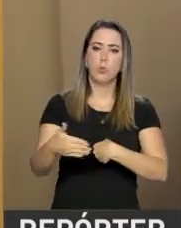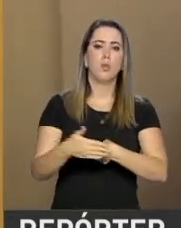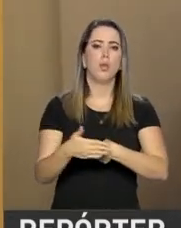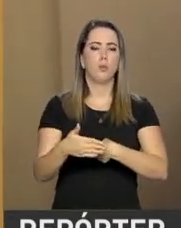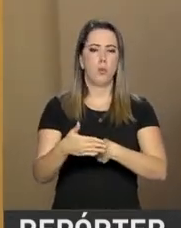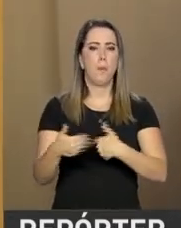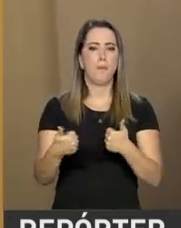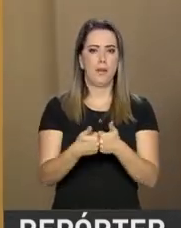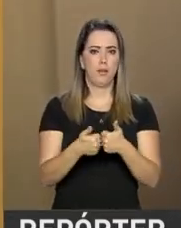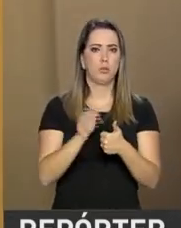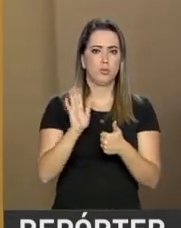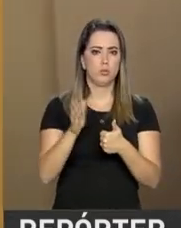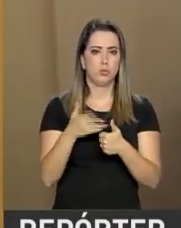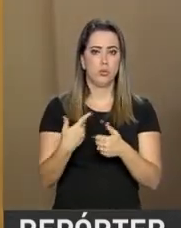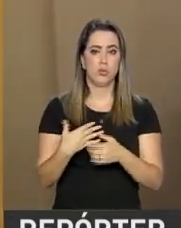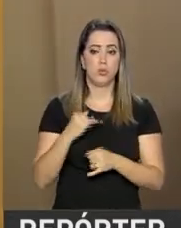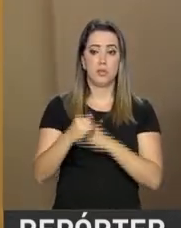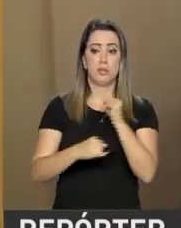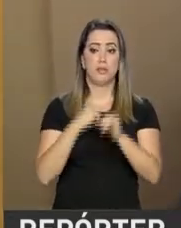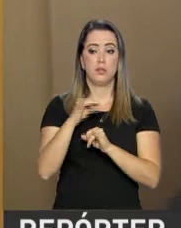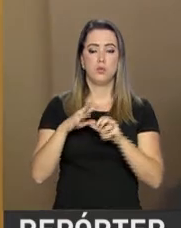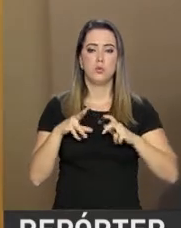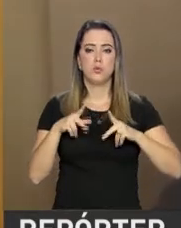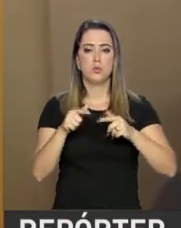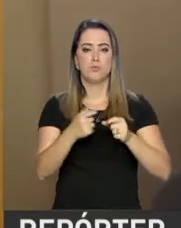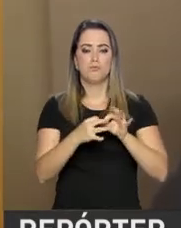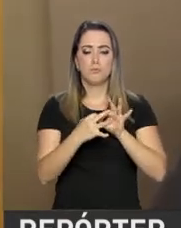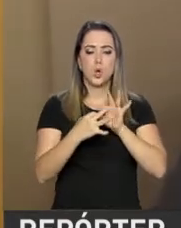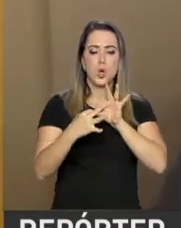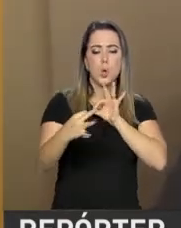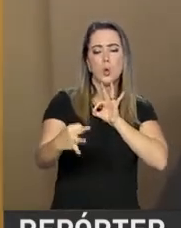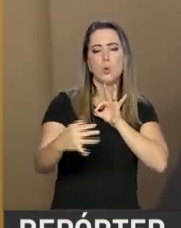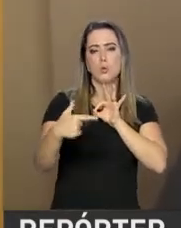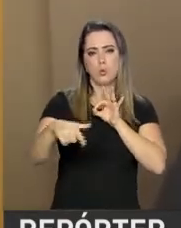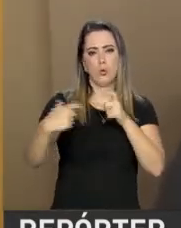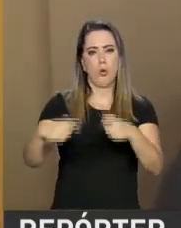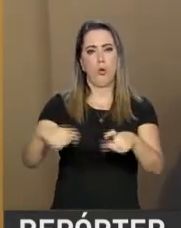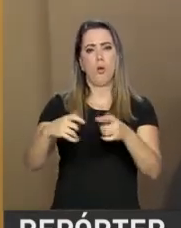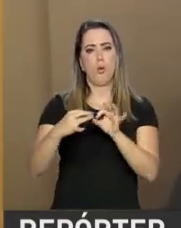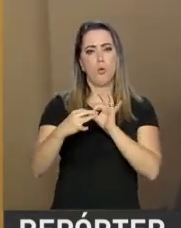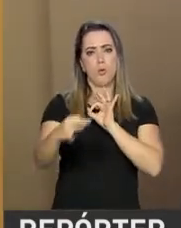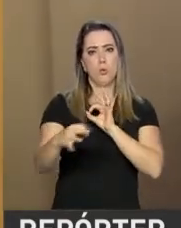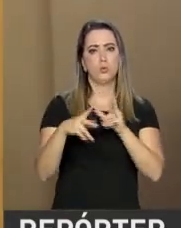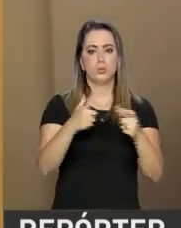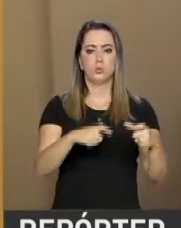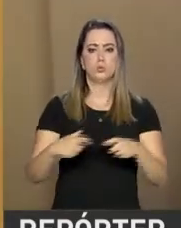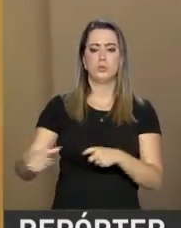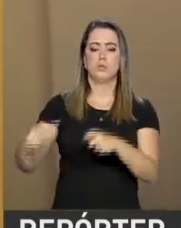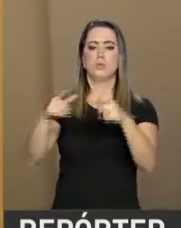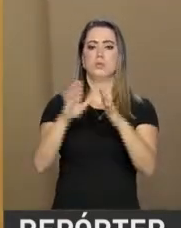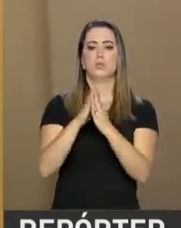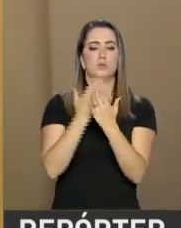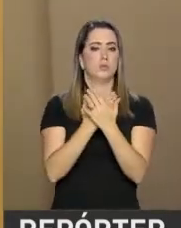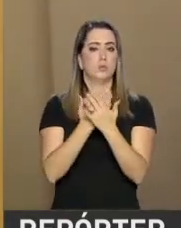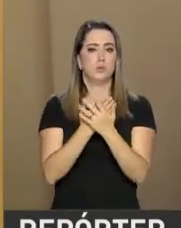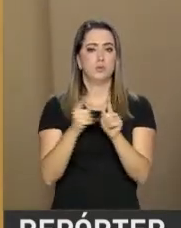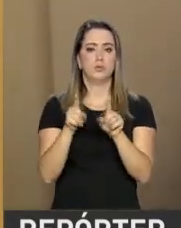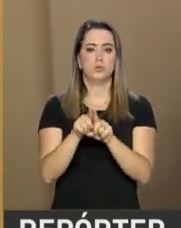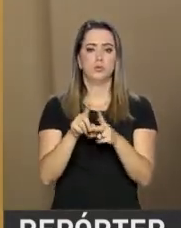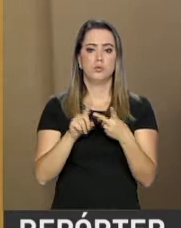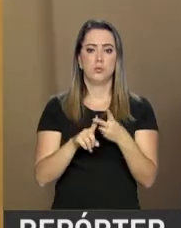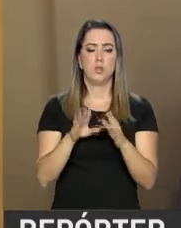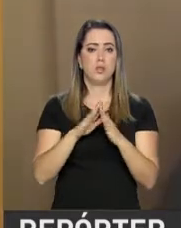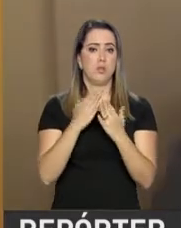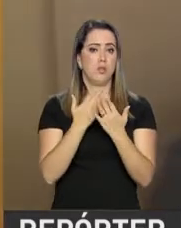levar essa conectividade aos as mais distantes localidades do país a todas as escolas não tá todo o país público de